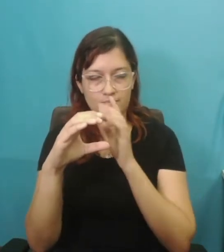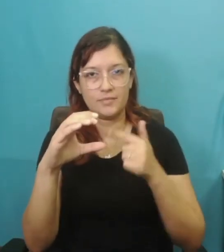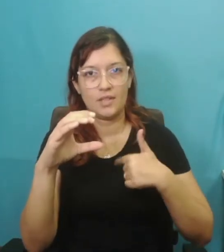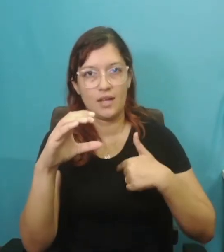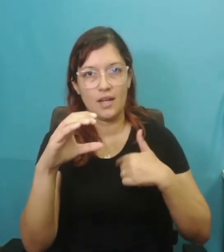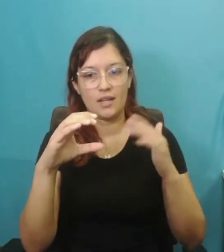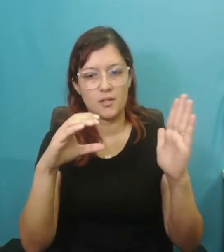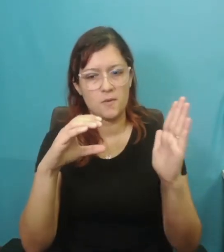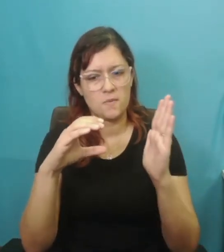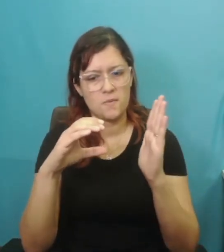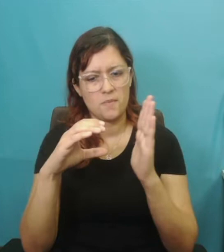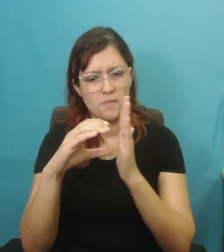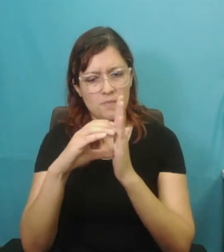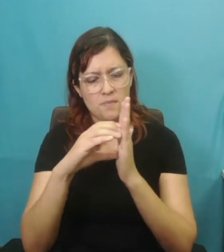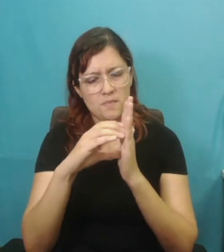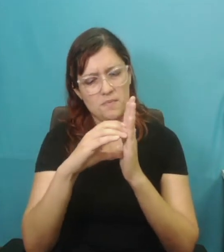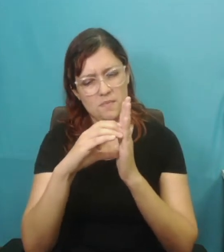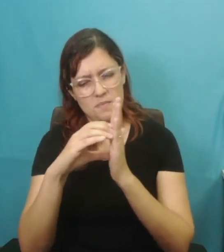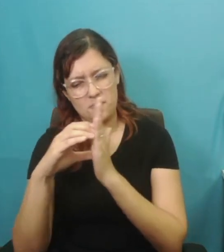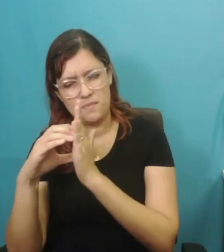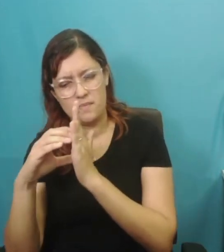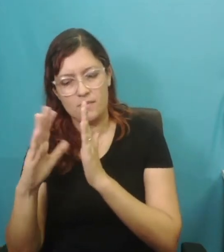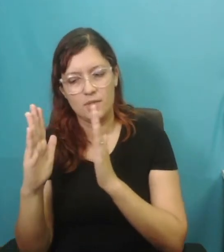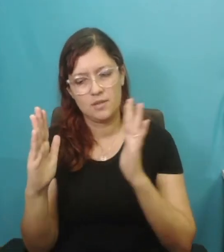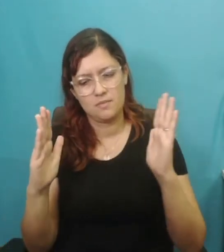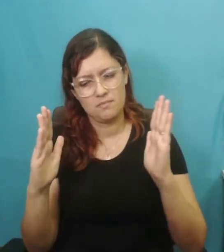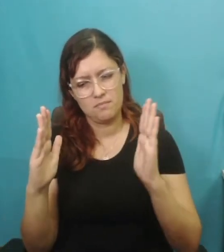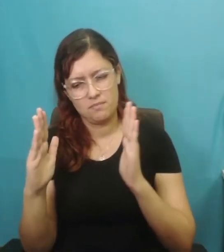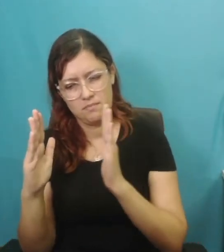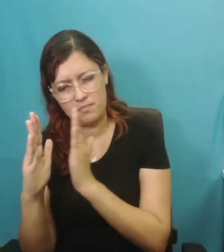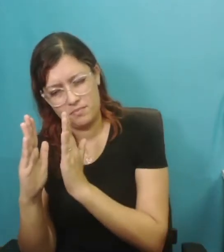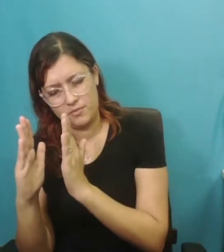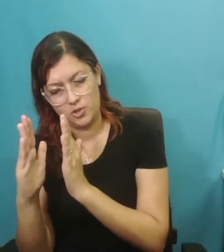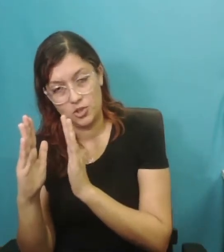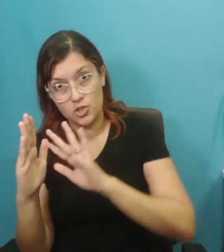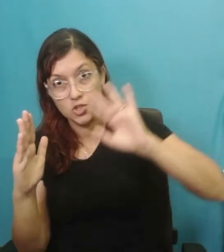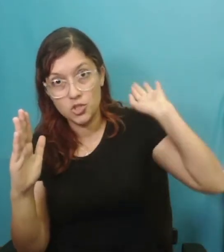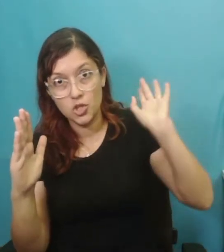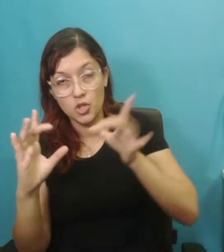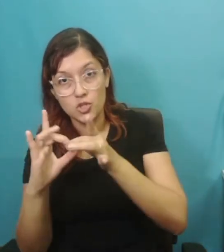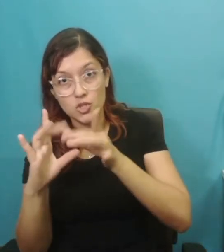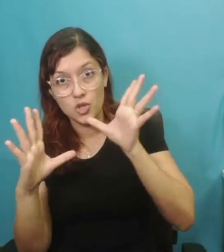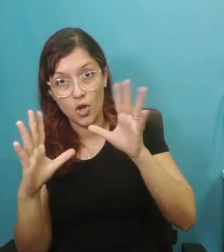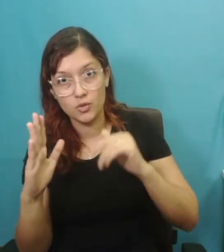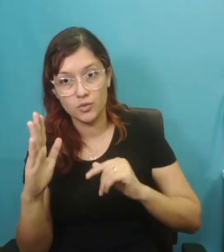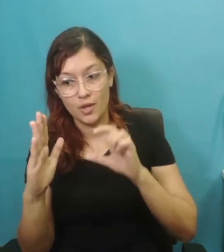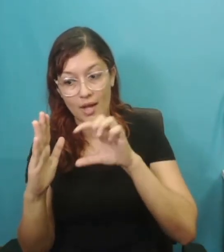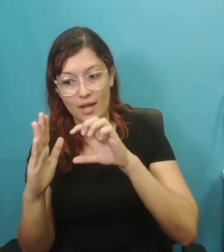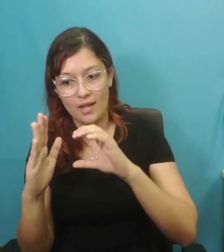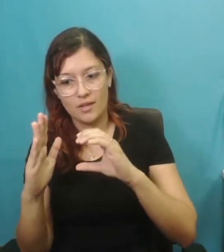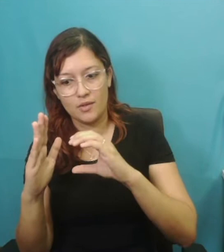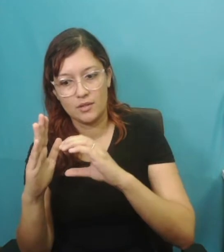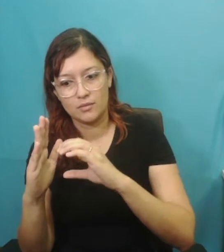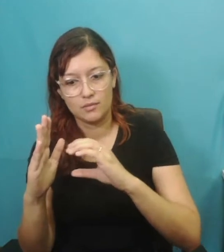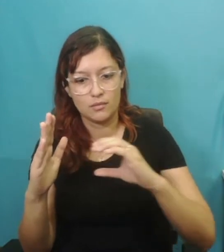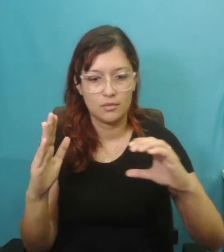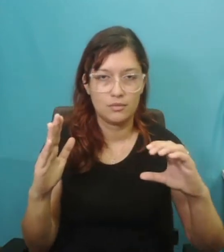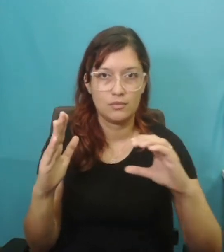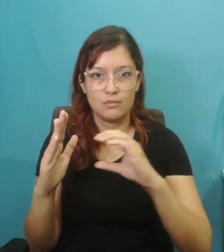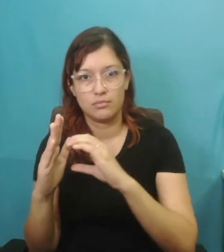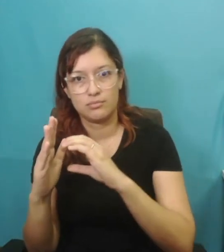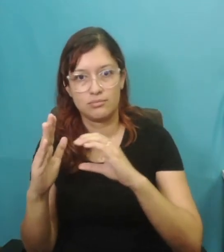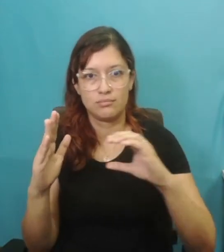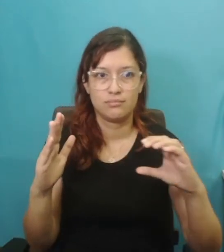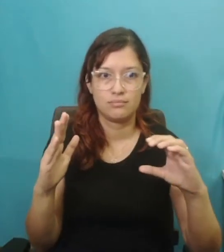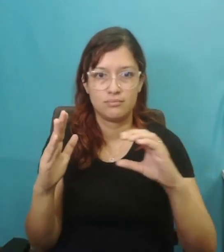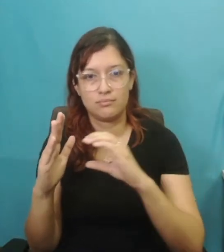Por exemplo, no primeiro desenho ele está lá em equilíbrio, no segundo é aplicado a força, é comprimido e depois eu solto.